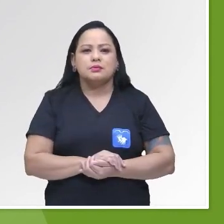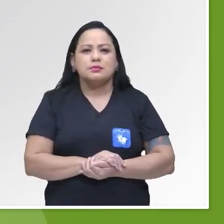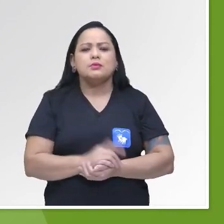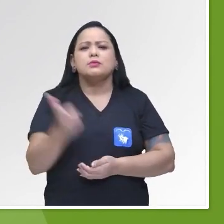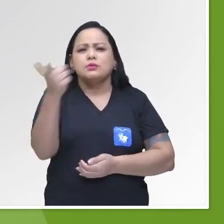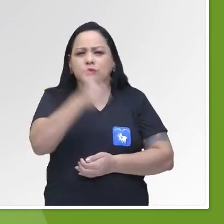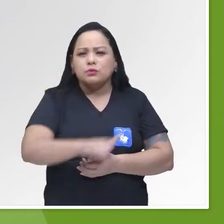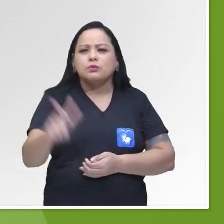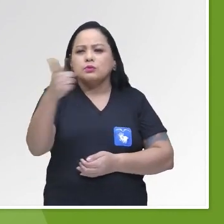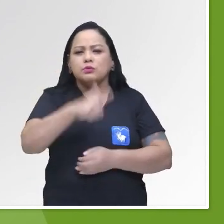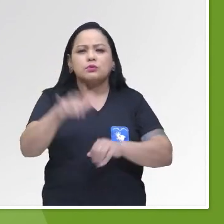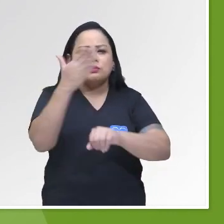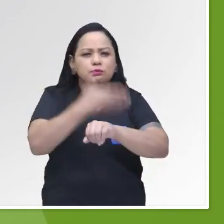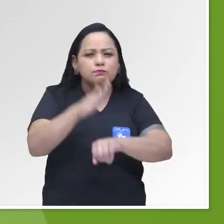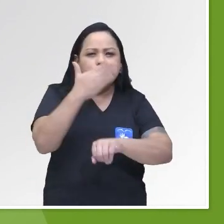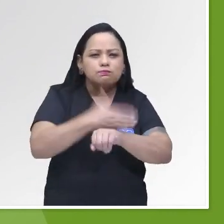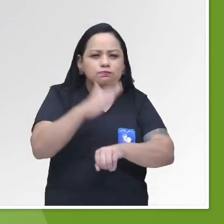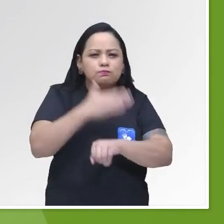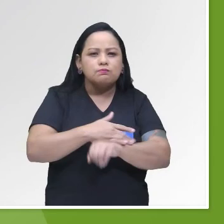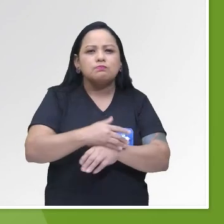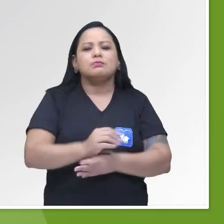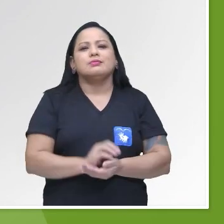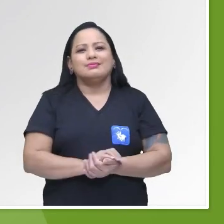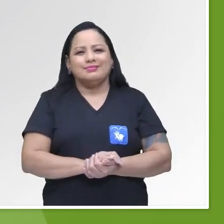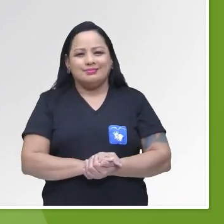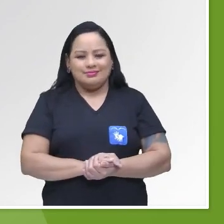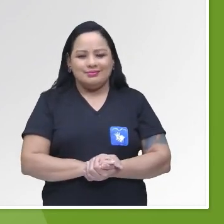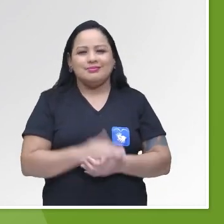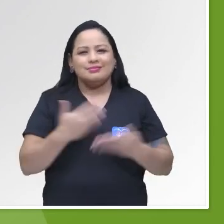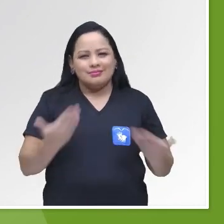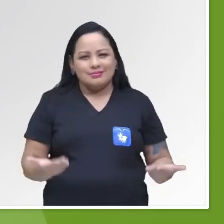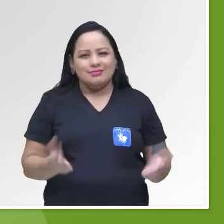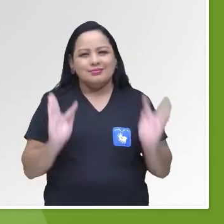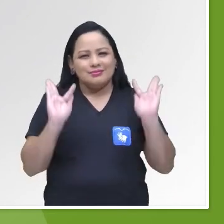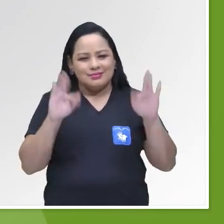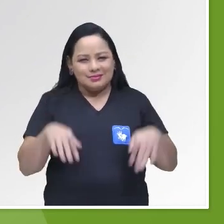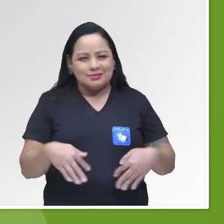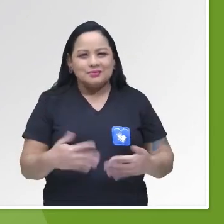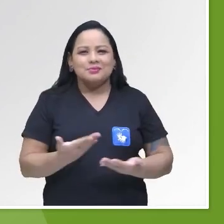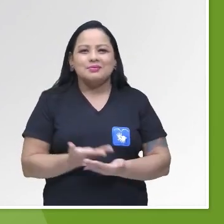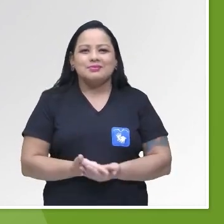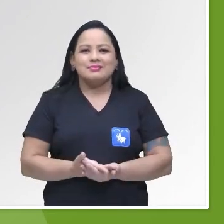refaçam novamente as aplicações. Então, nossa aula chega ao fim